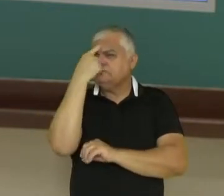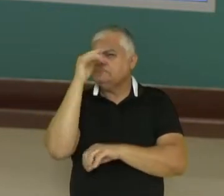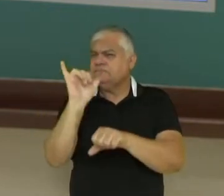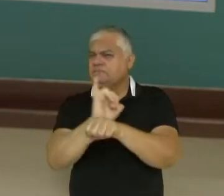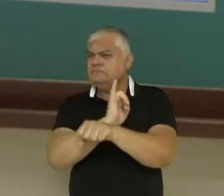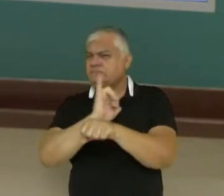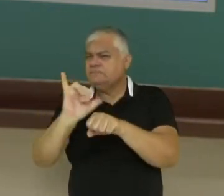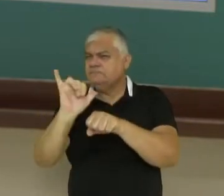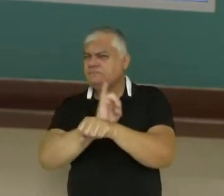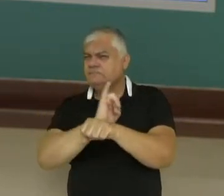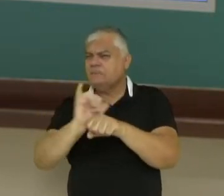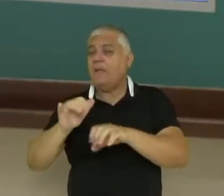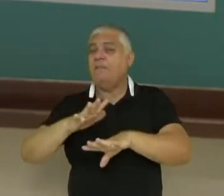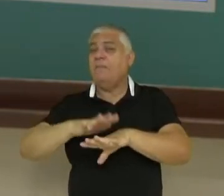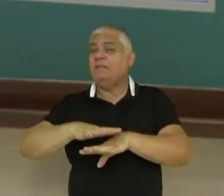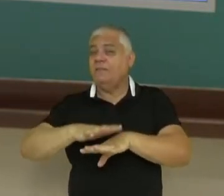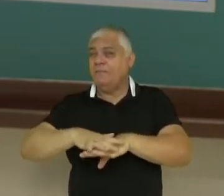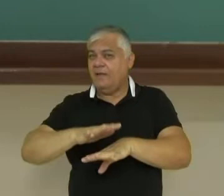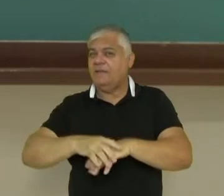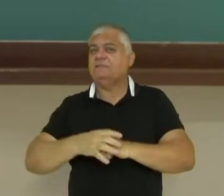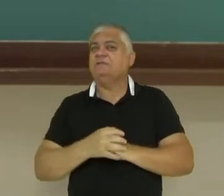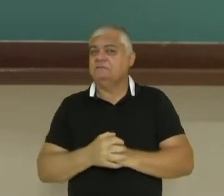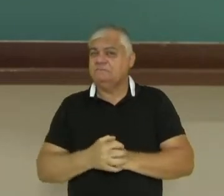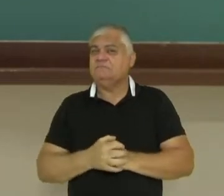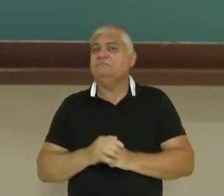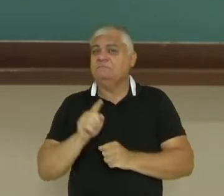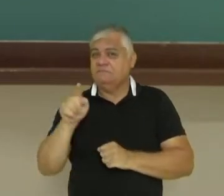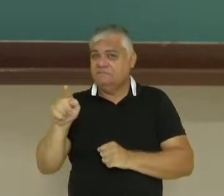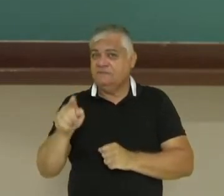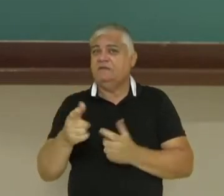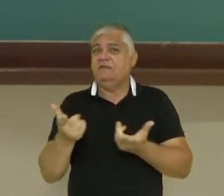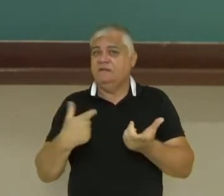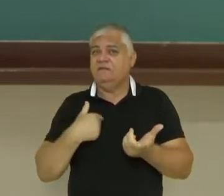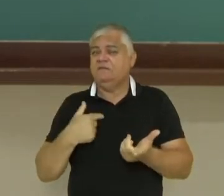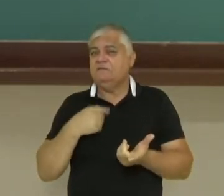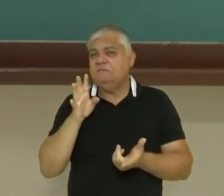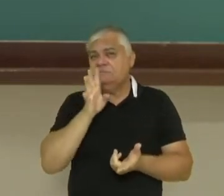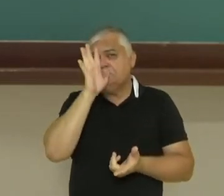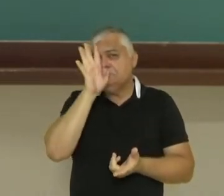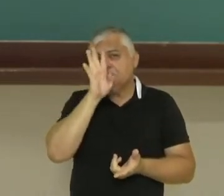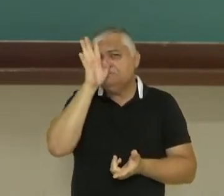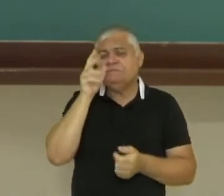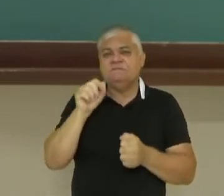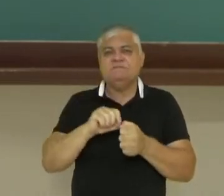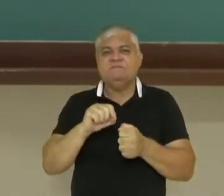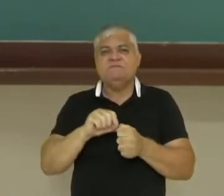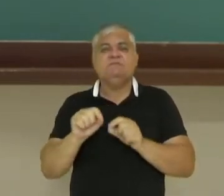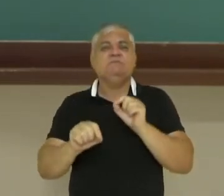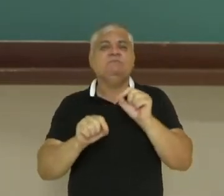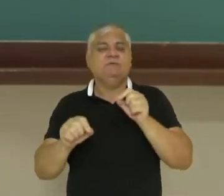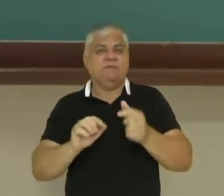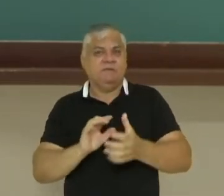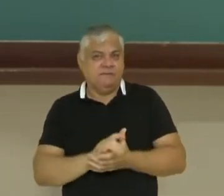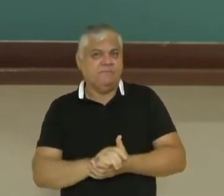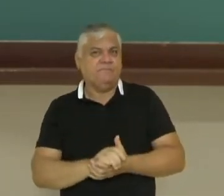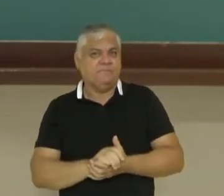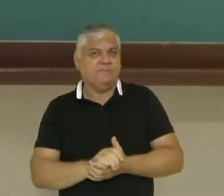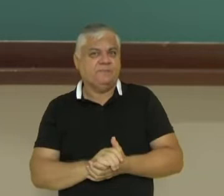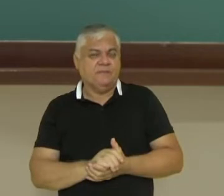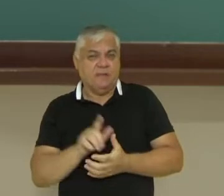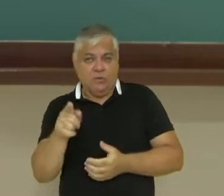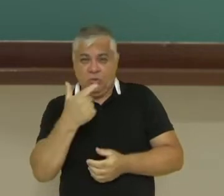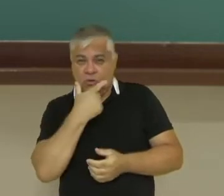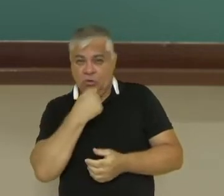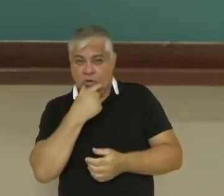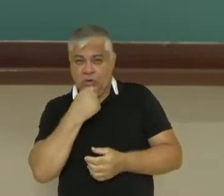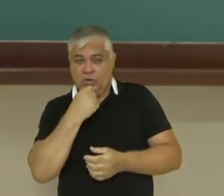vamos supor assim. Na minha época de faculdade a gente falava de a famosa chuchada, né? O que ele aconteceu ali? Ele colocou o